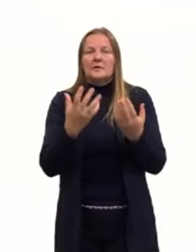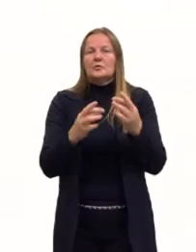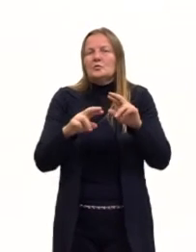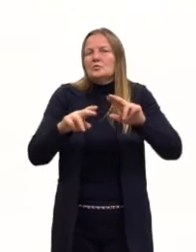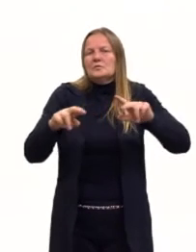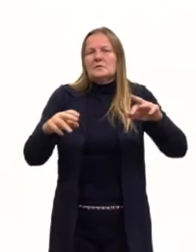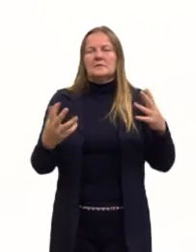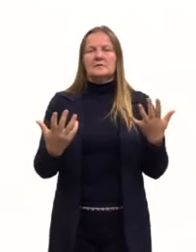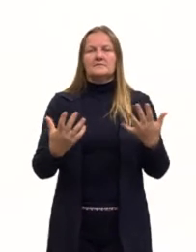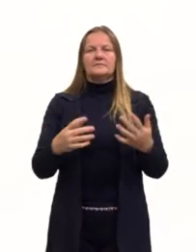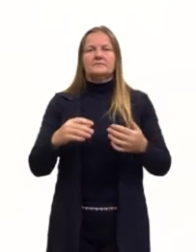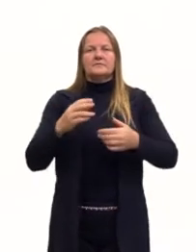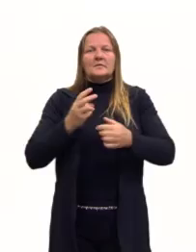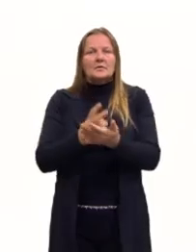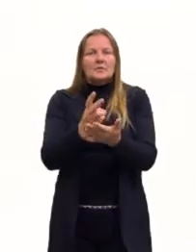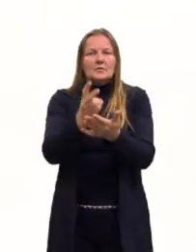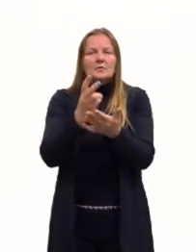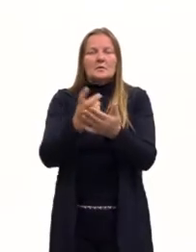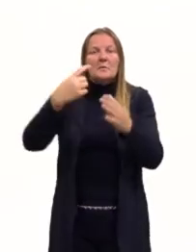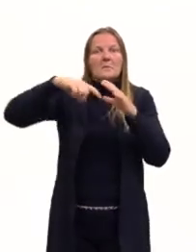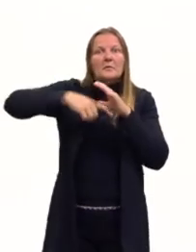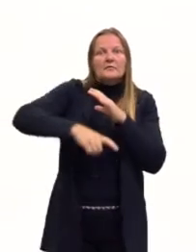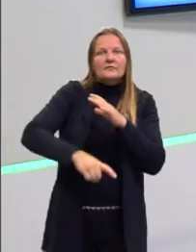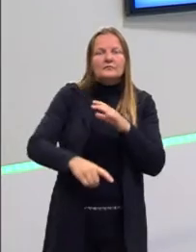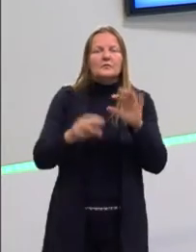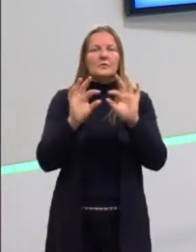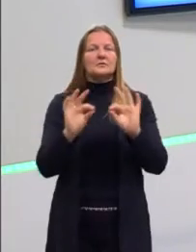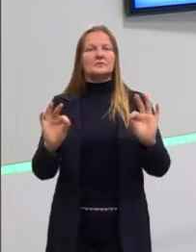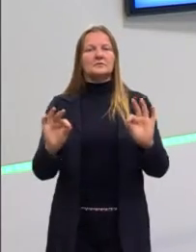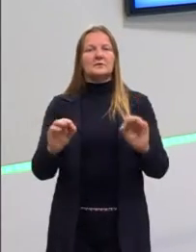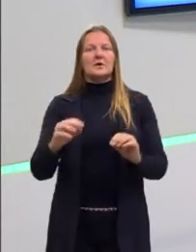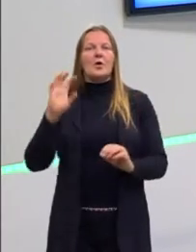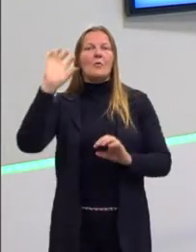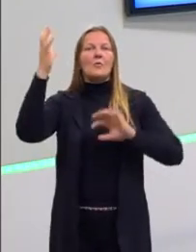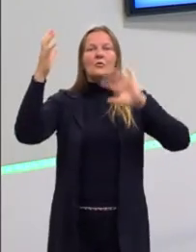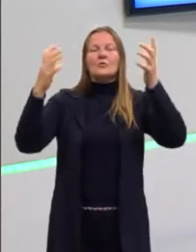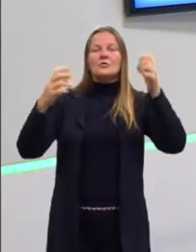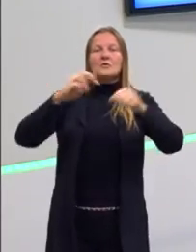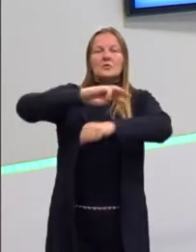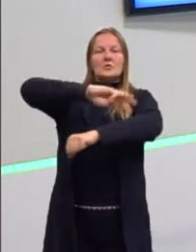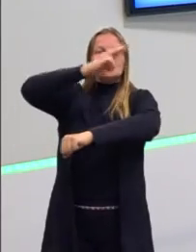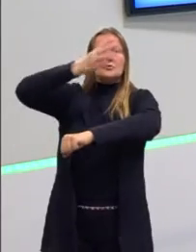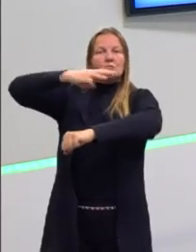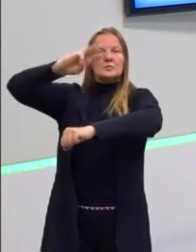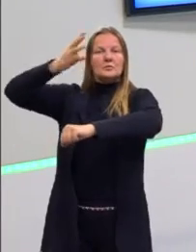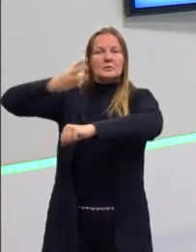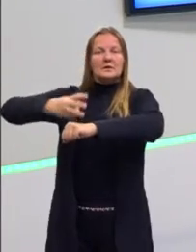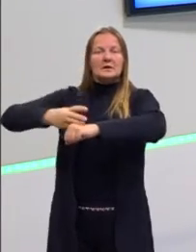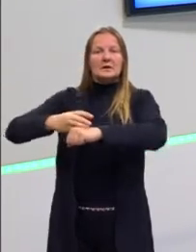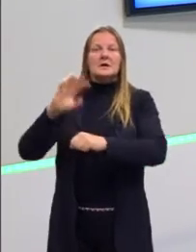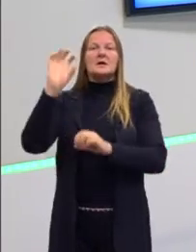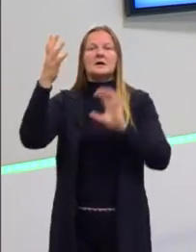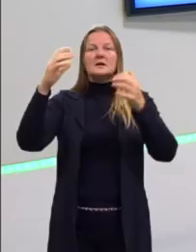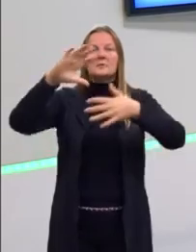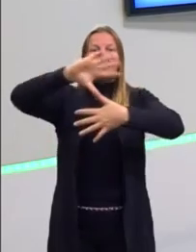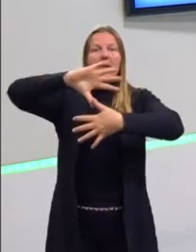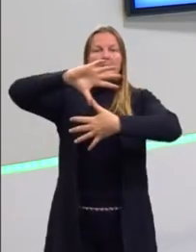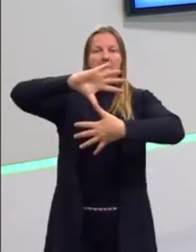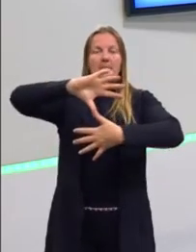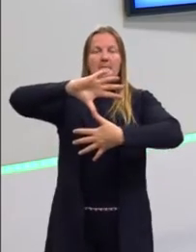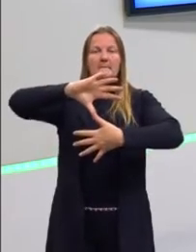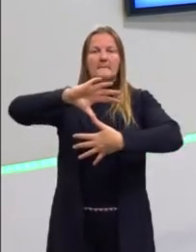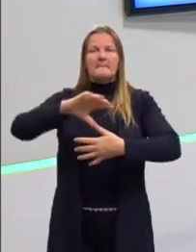dar né continuidade mas principalmente o clima e o relevo então o clima da América